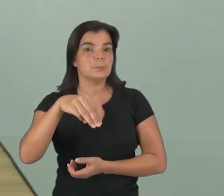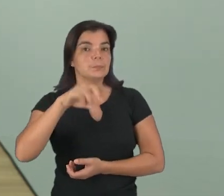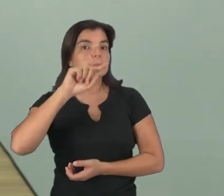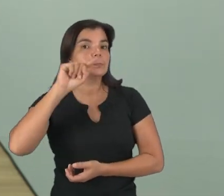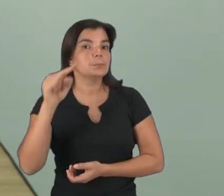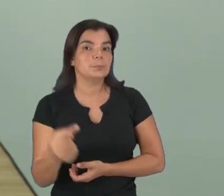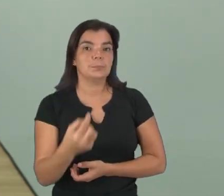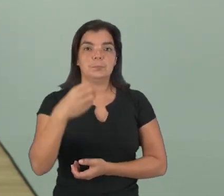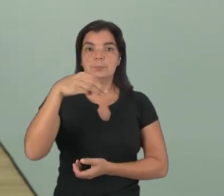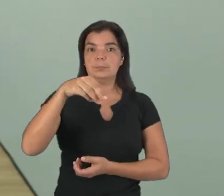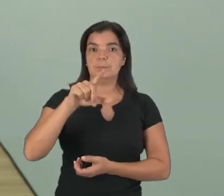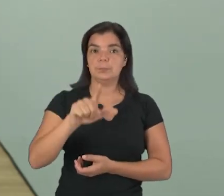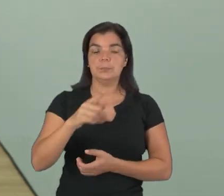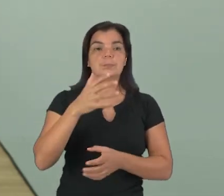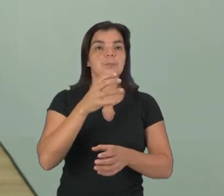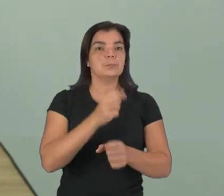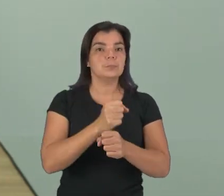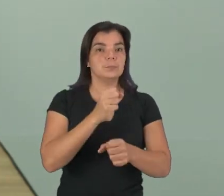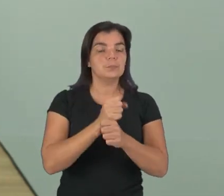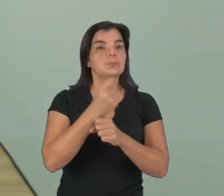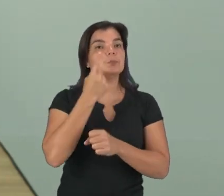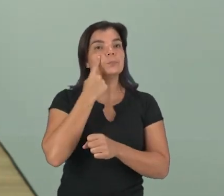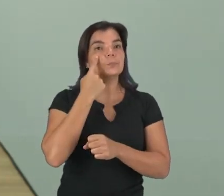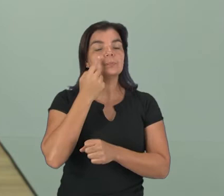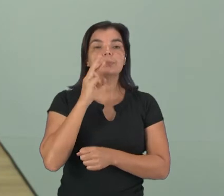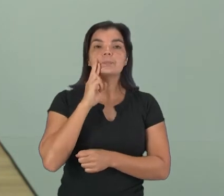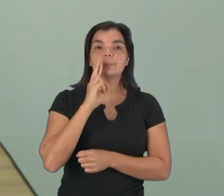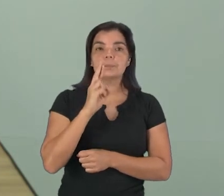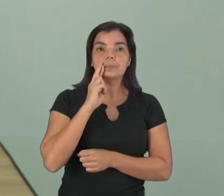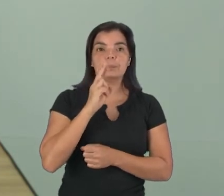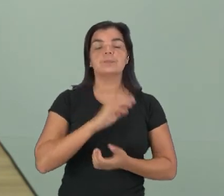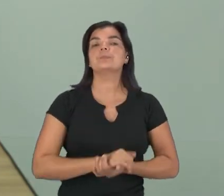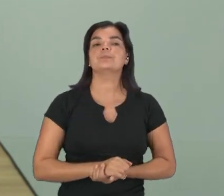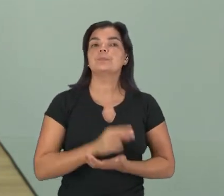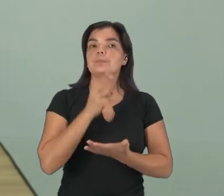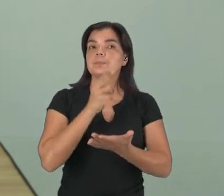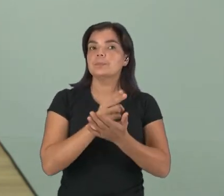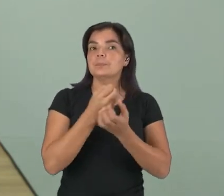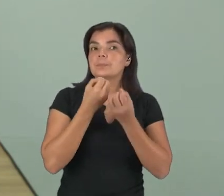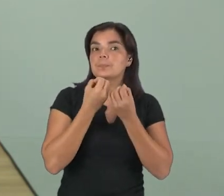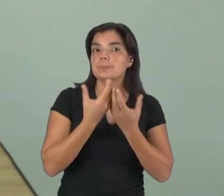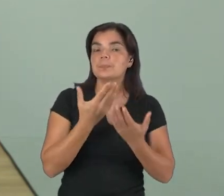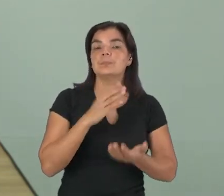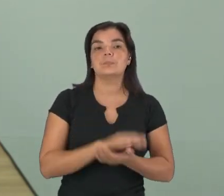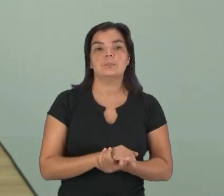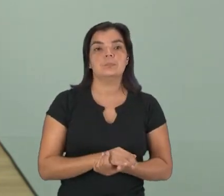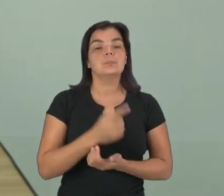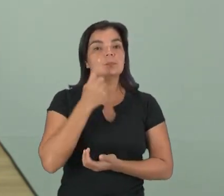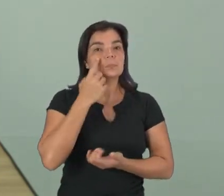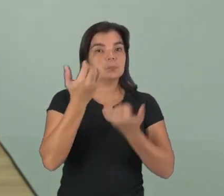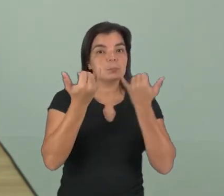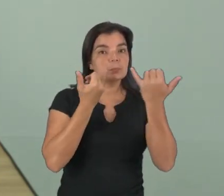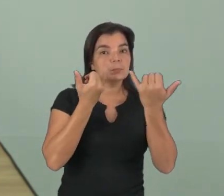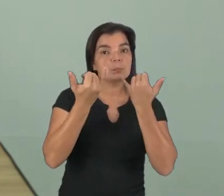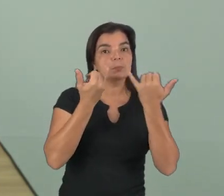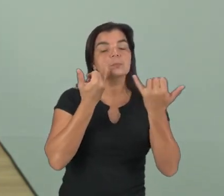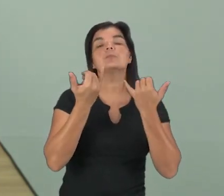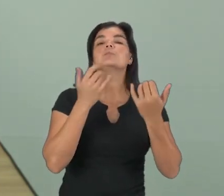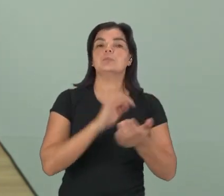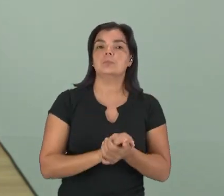ml para eu poder fazer o cálculo e encontrar a minha resposta. Sempre é bom a gente guardar essas